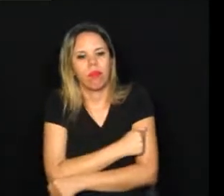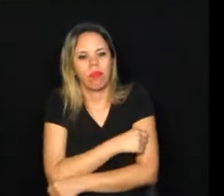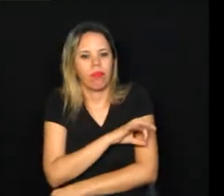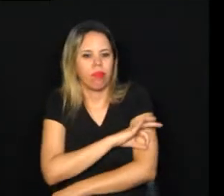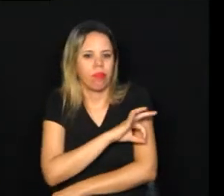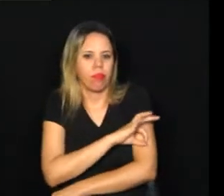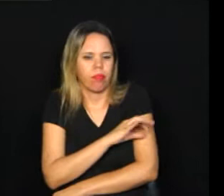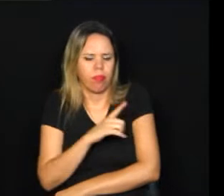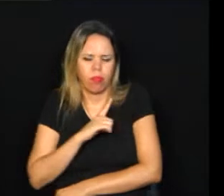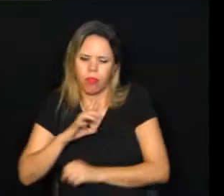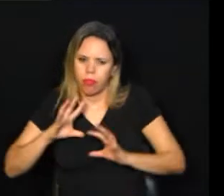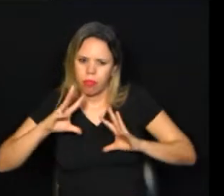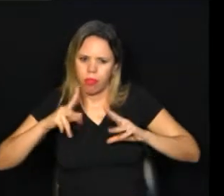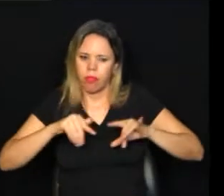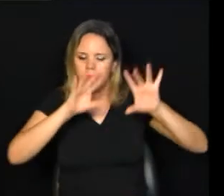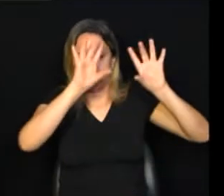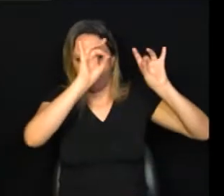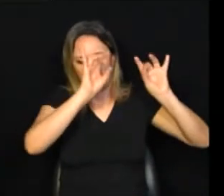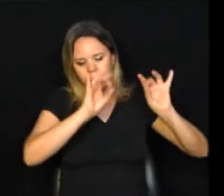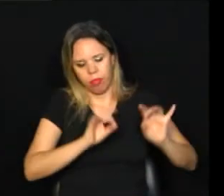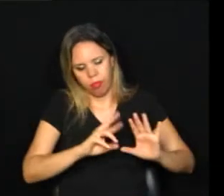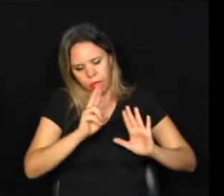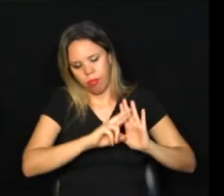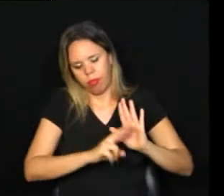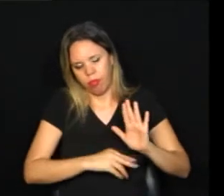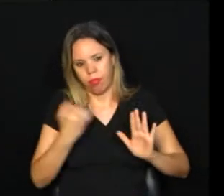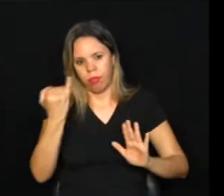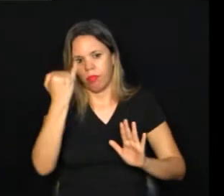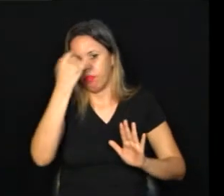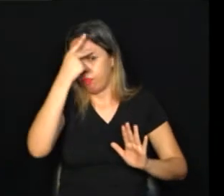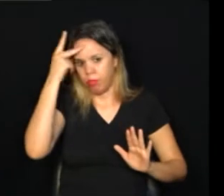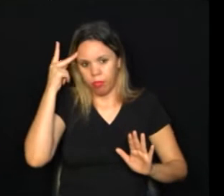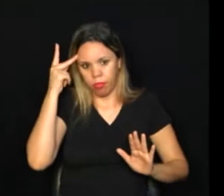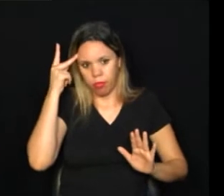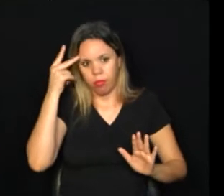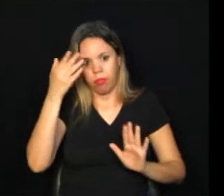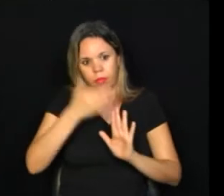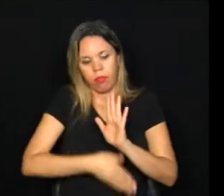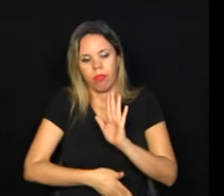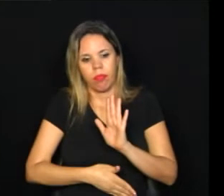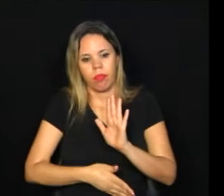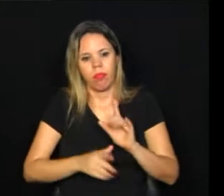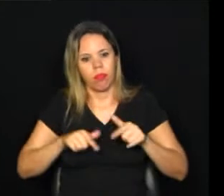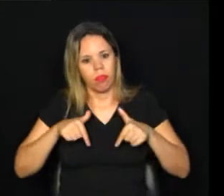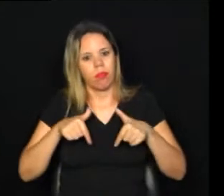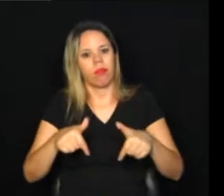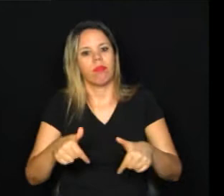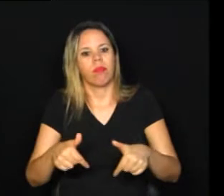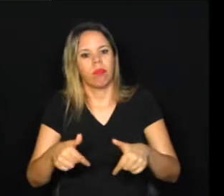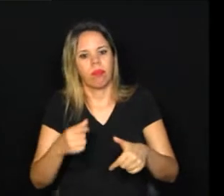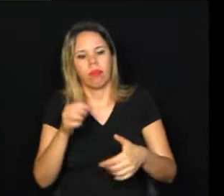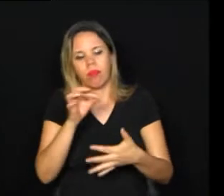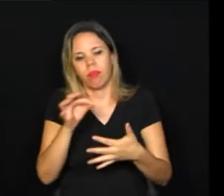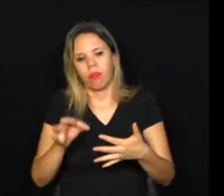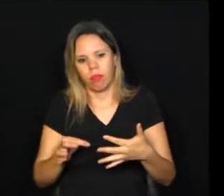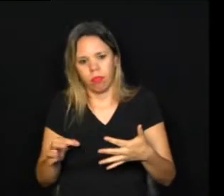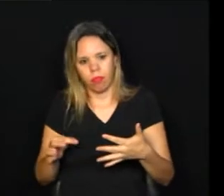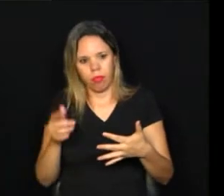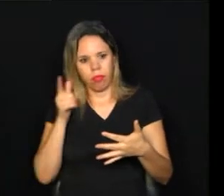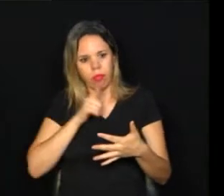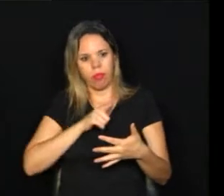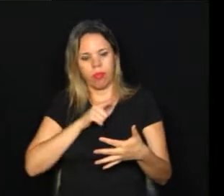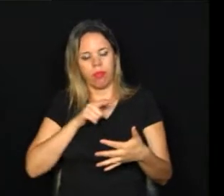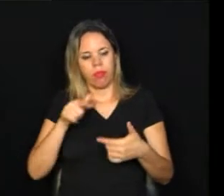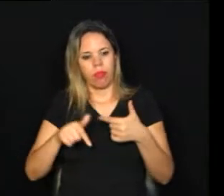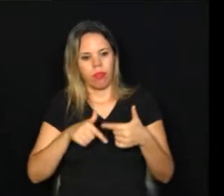vacina.campinas.sp.gov.br tem todos os critérios e é importante que a pessoa comprove que atua em um desses segmentos para conseguir,